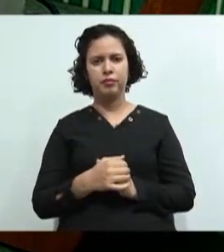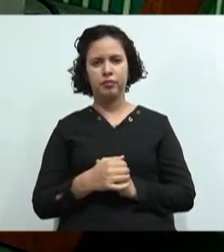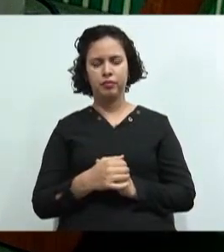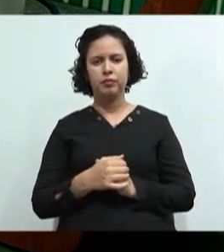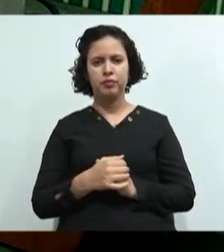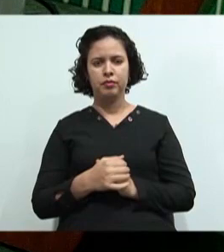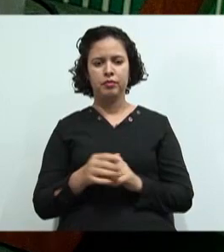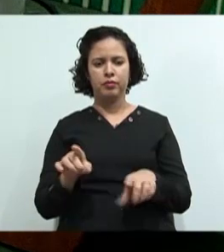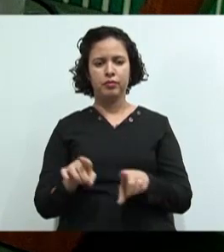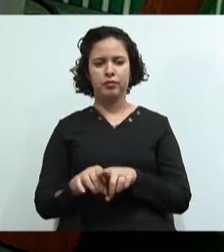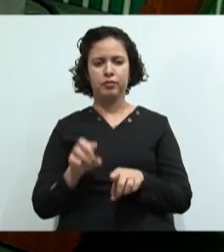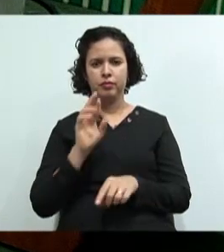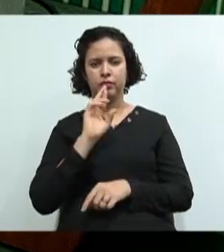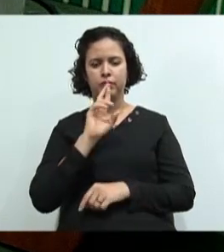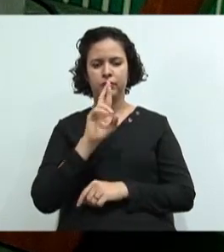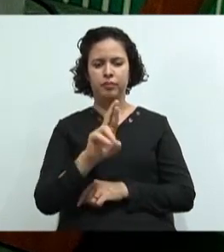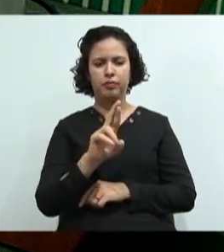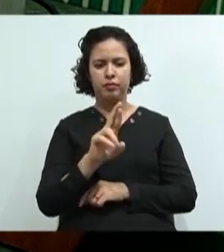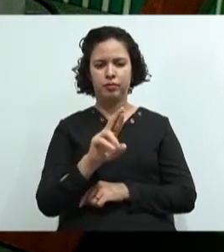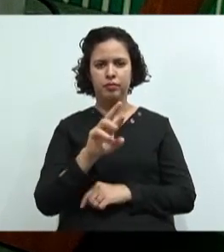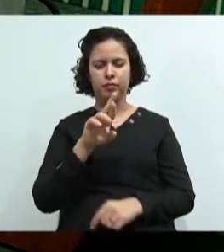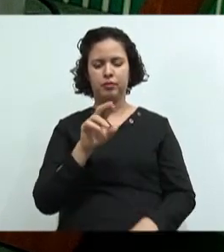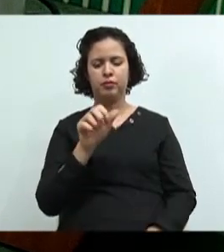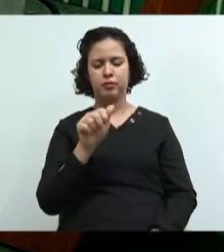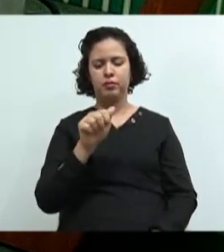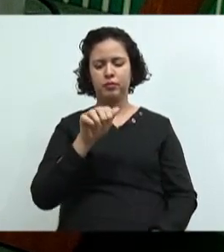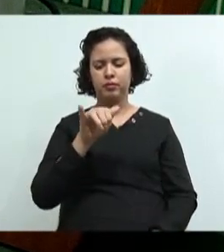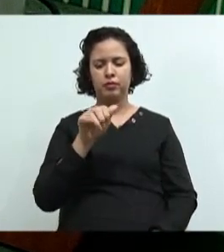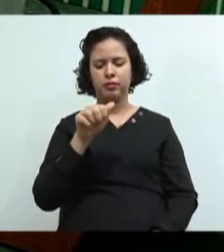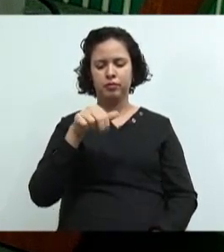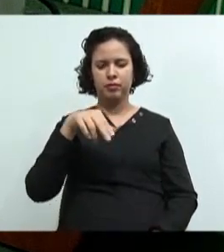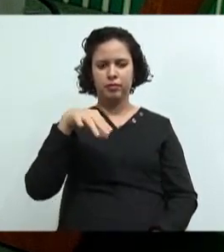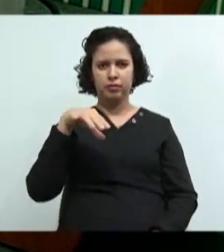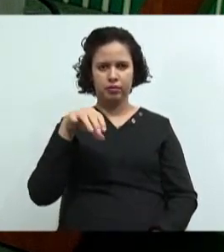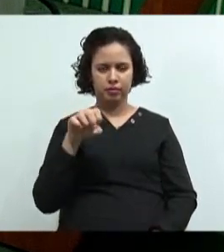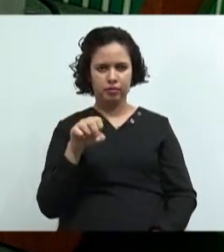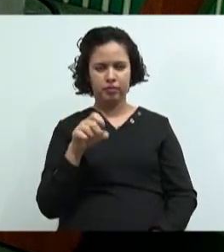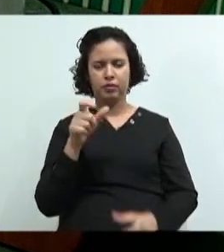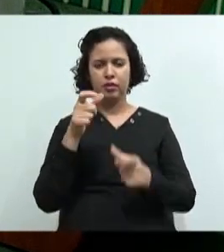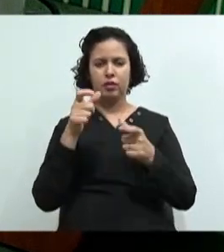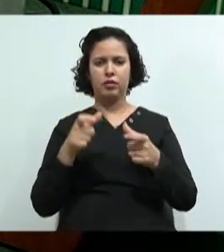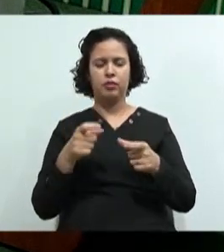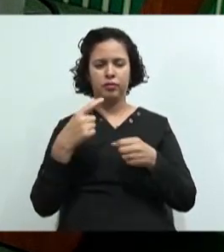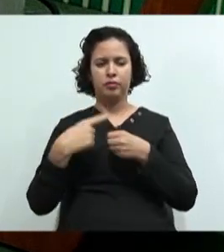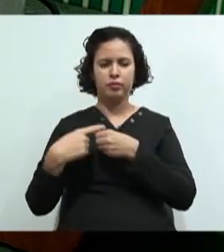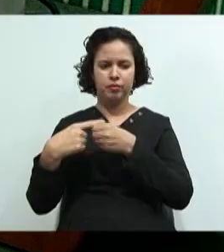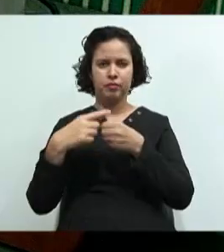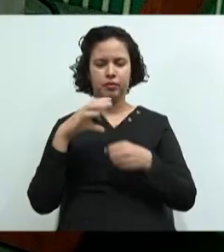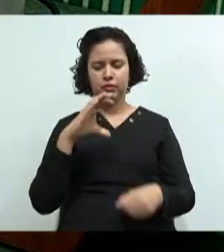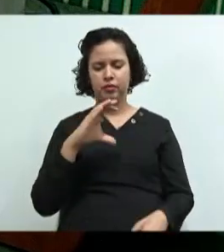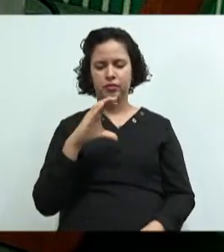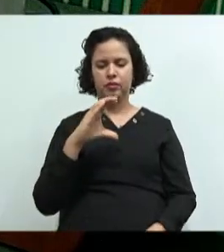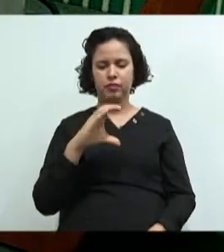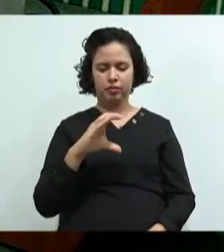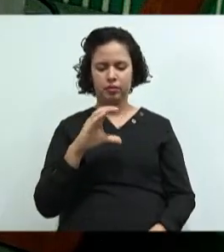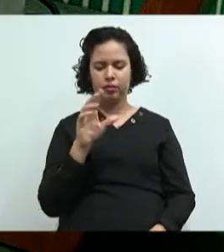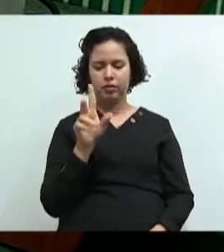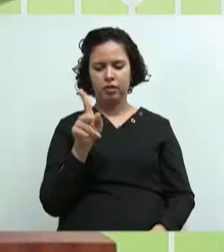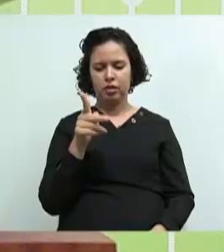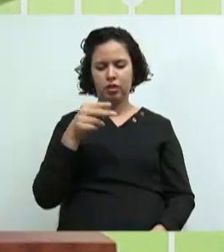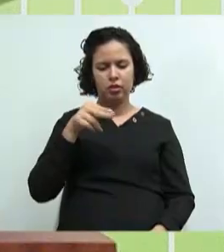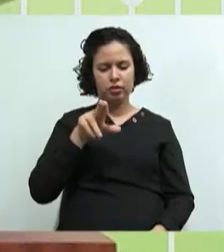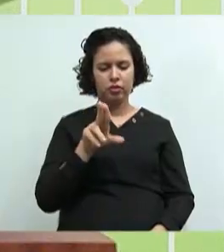informação de que a Rayane é de Chupinguaia. Chupinguaia, município lá de Chupinguaia, né? Então, Chupinguaia, distrito de